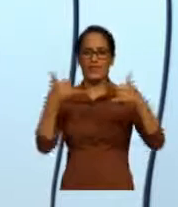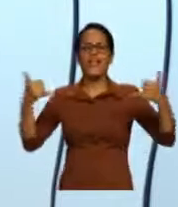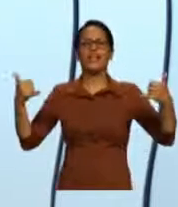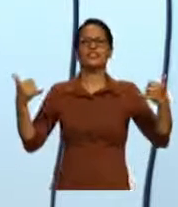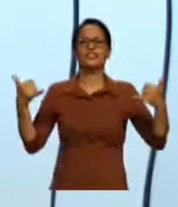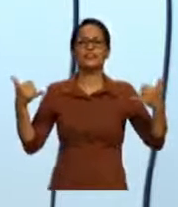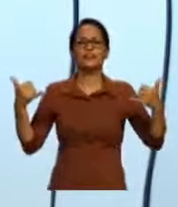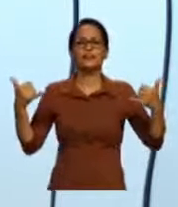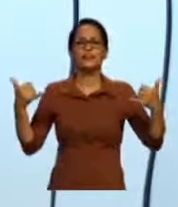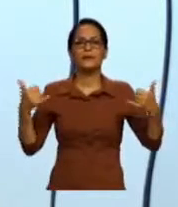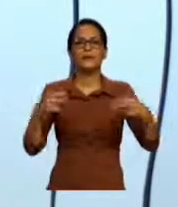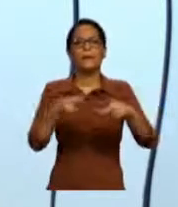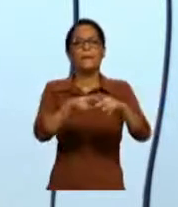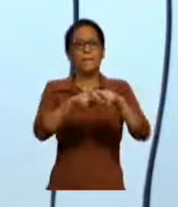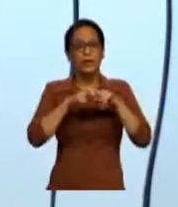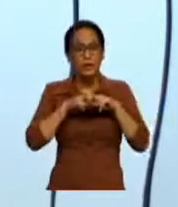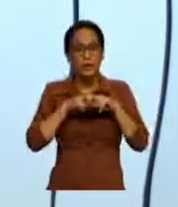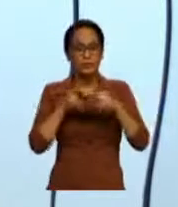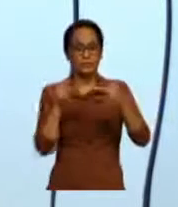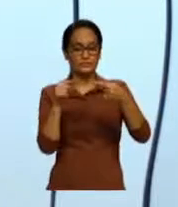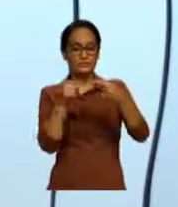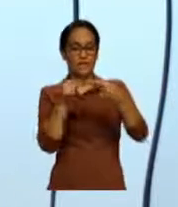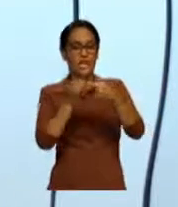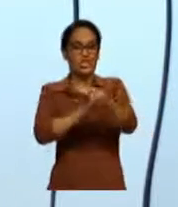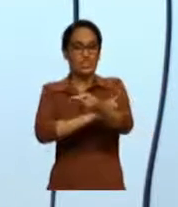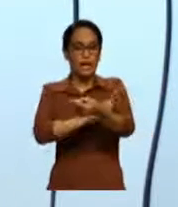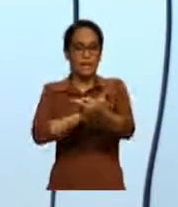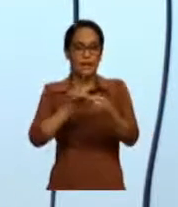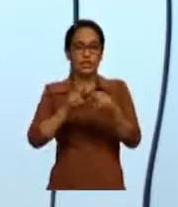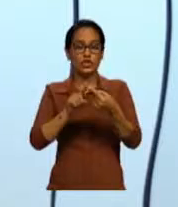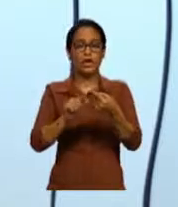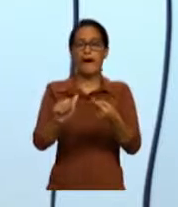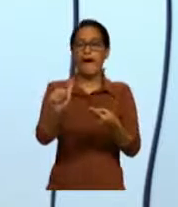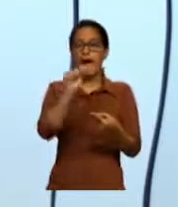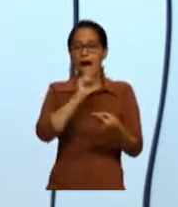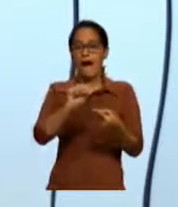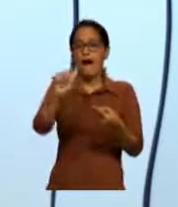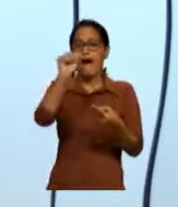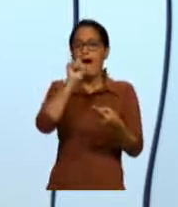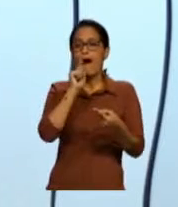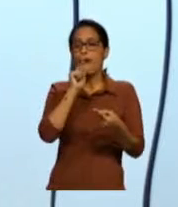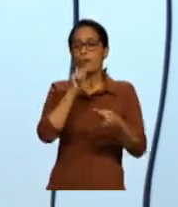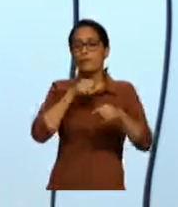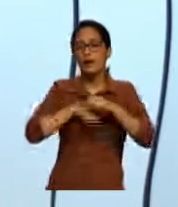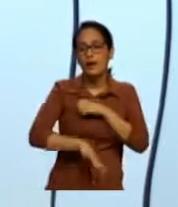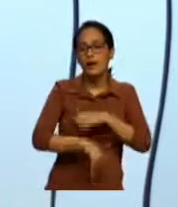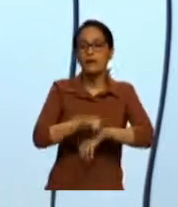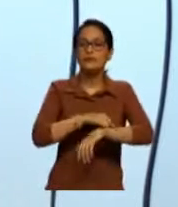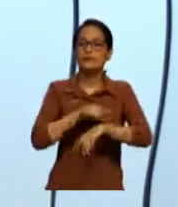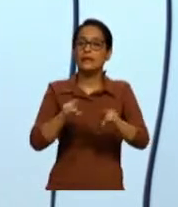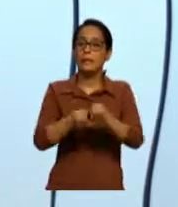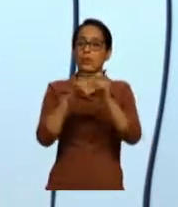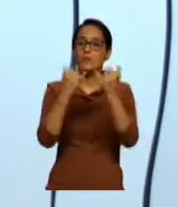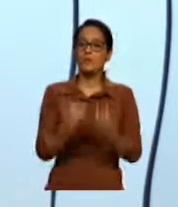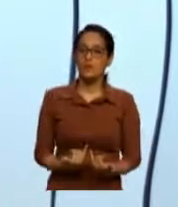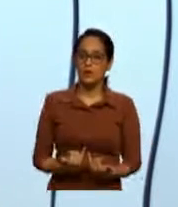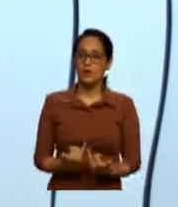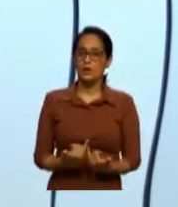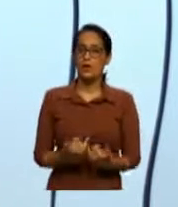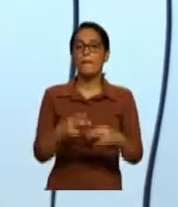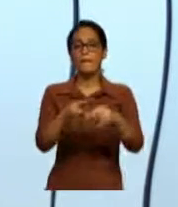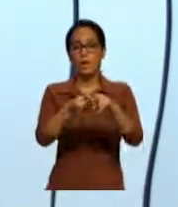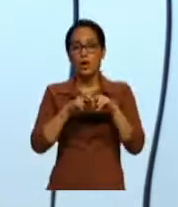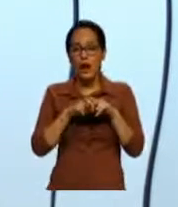isso que a pessoa ela vai tomar mais água, porque a glicose vai ser excretada na urina, e a pessoa vai ter aquele emagrecimento, por conta